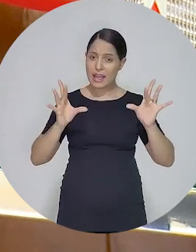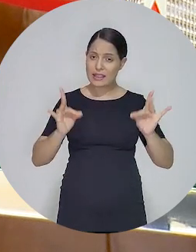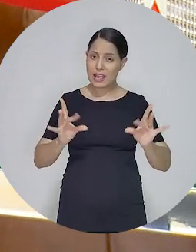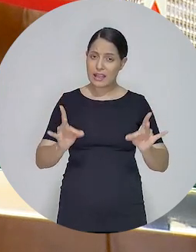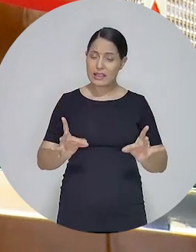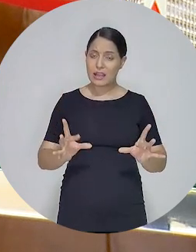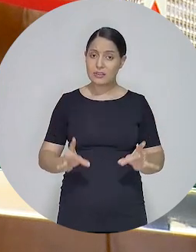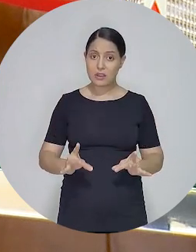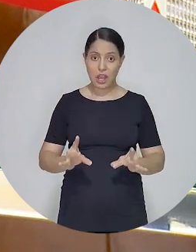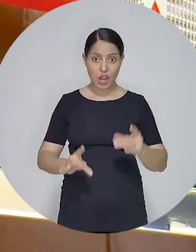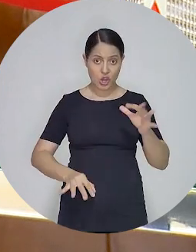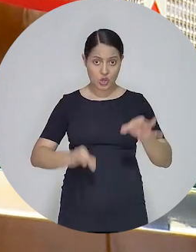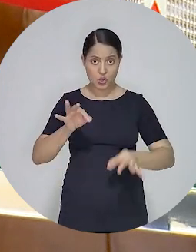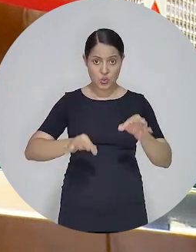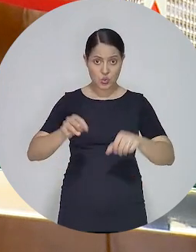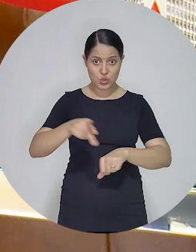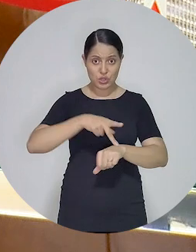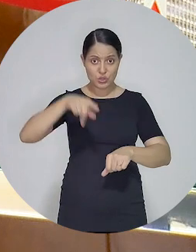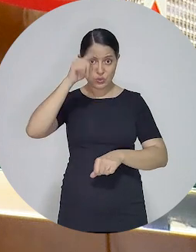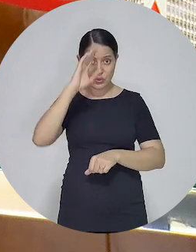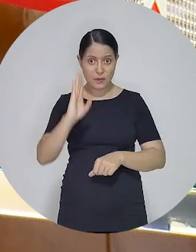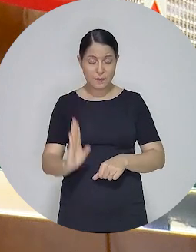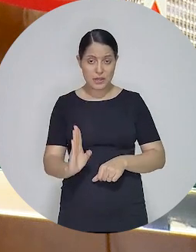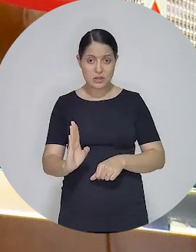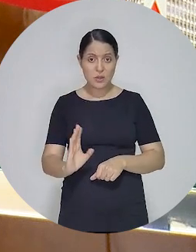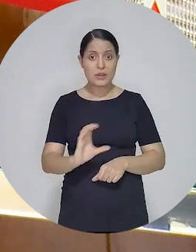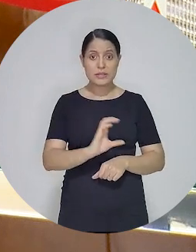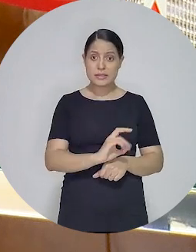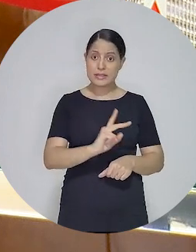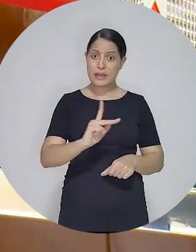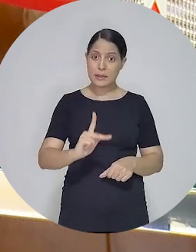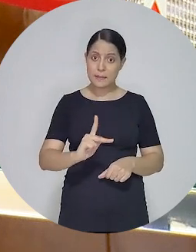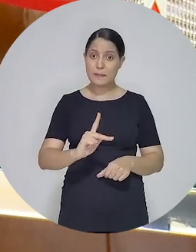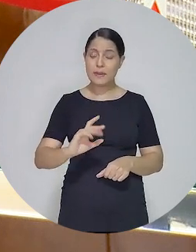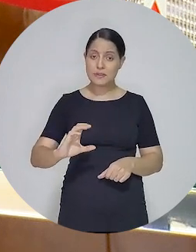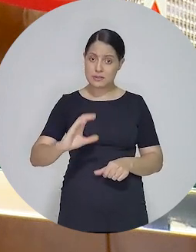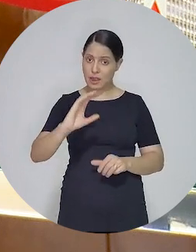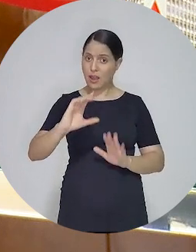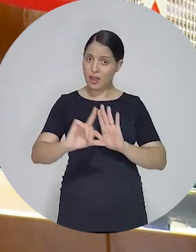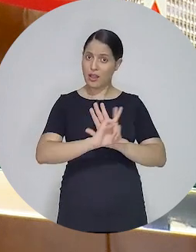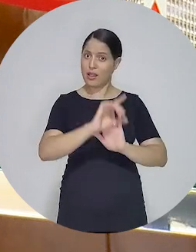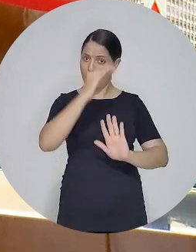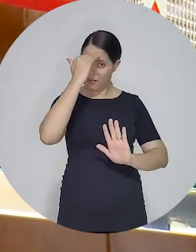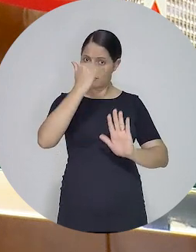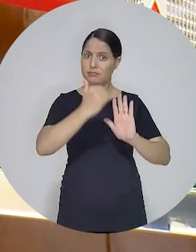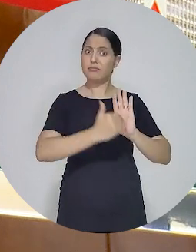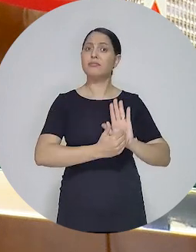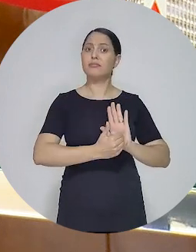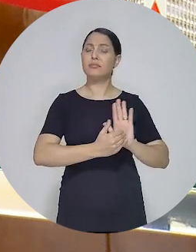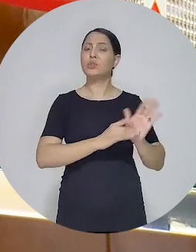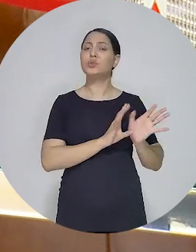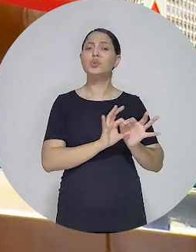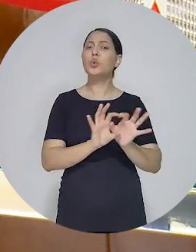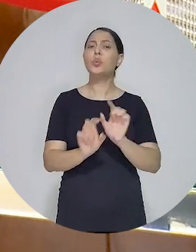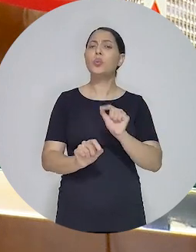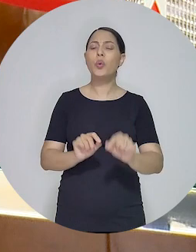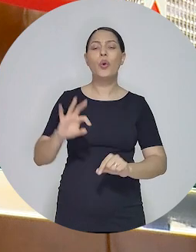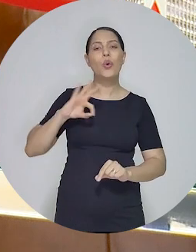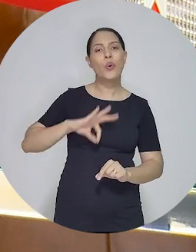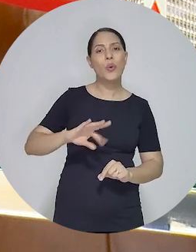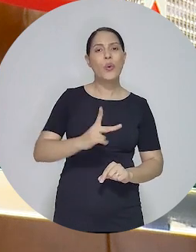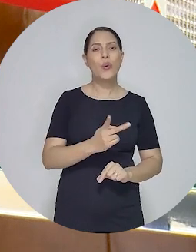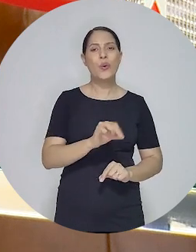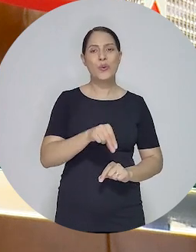a definição de que todos os juízes do Brasil devem aplicar o Código de Processo Civil, aplicar a